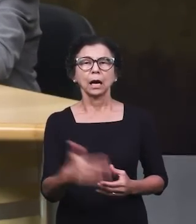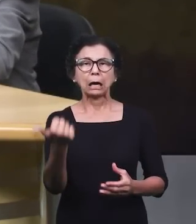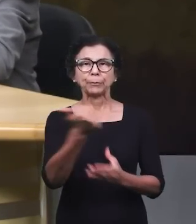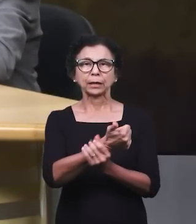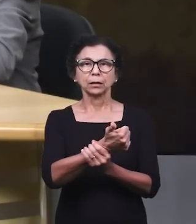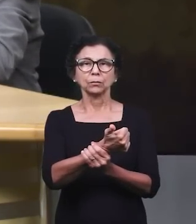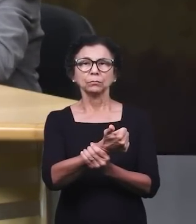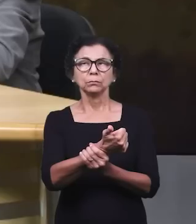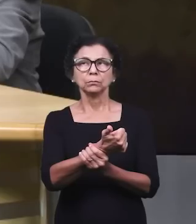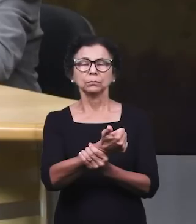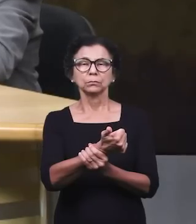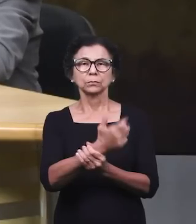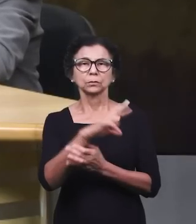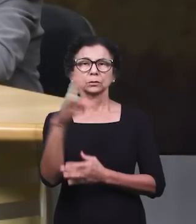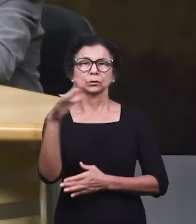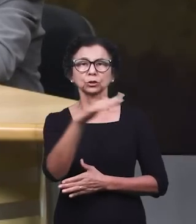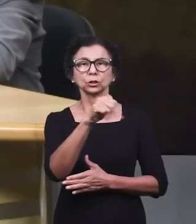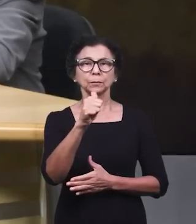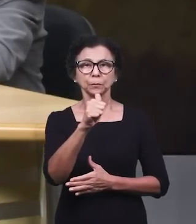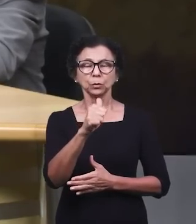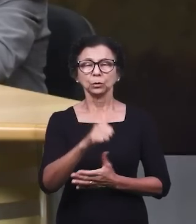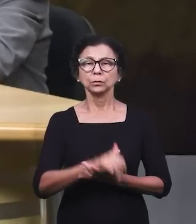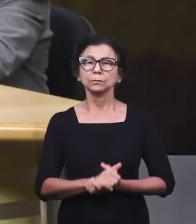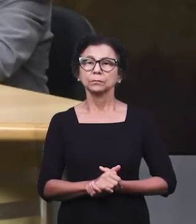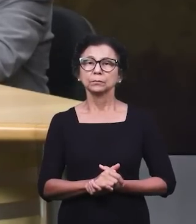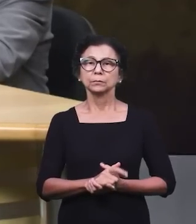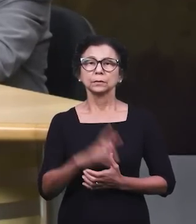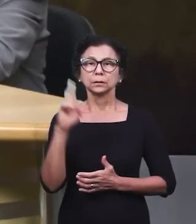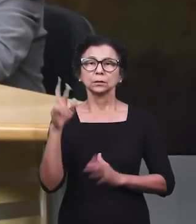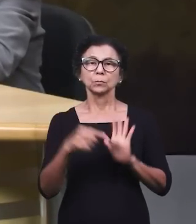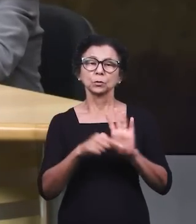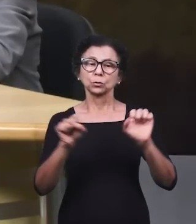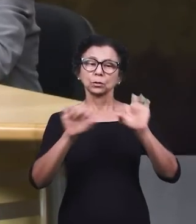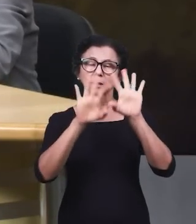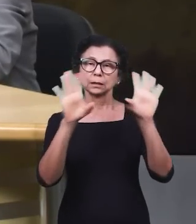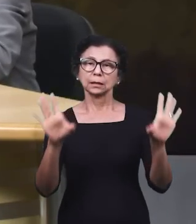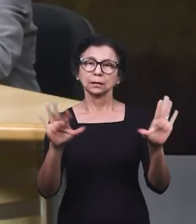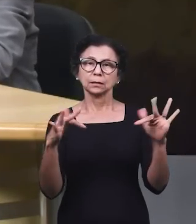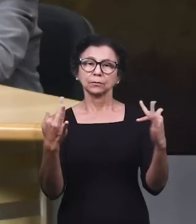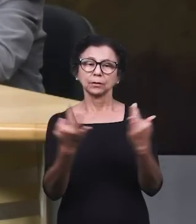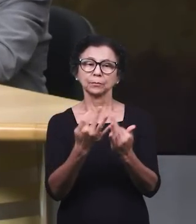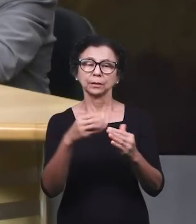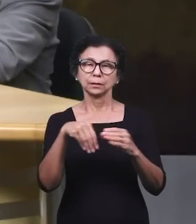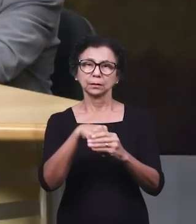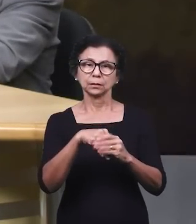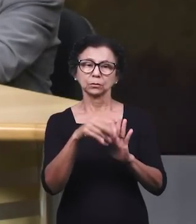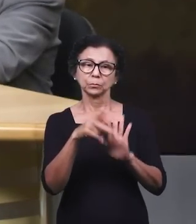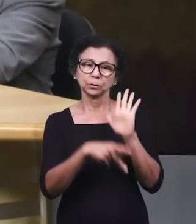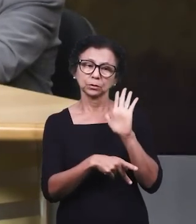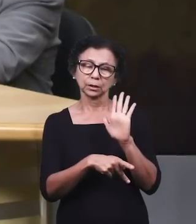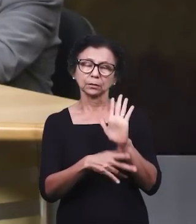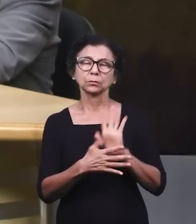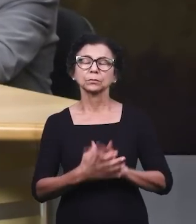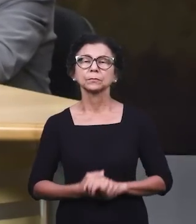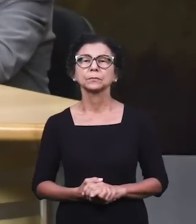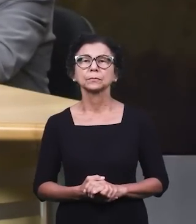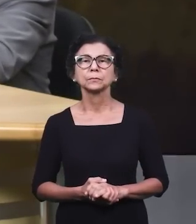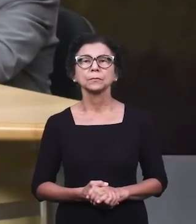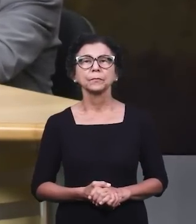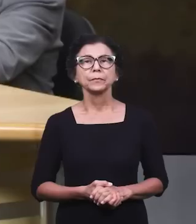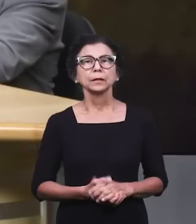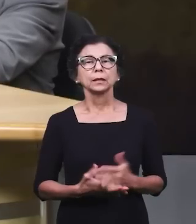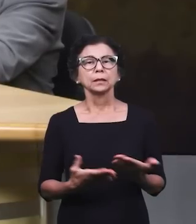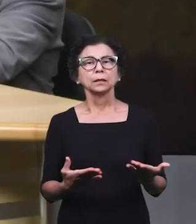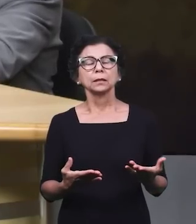no projeto, Deus deixou claro para ele que a família estava no projeto, e a experiência que você contou, que você abordou do amor de